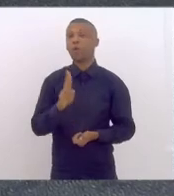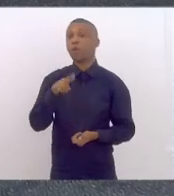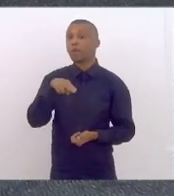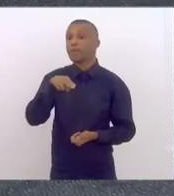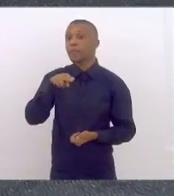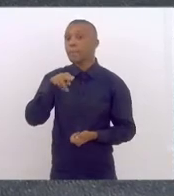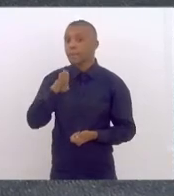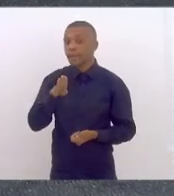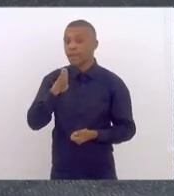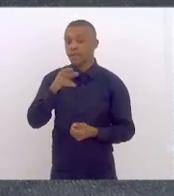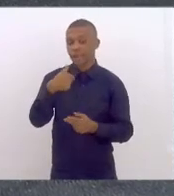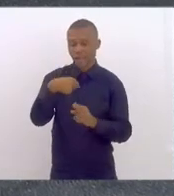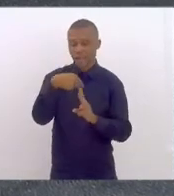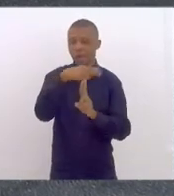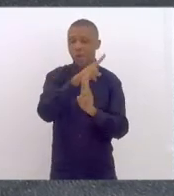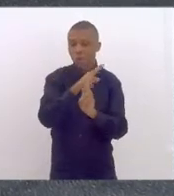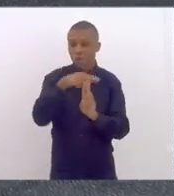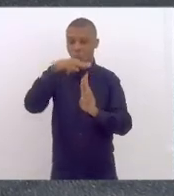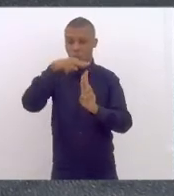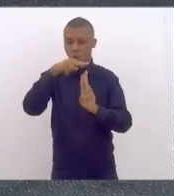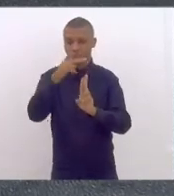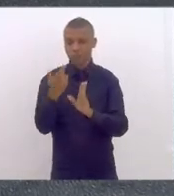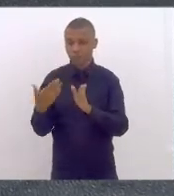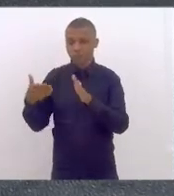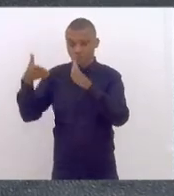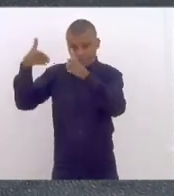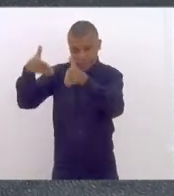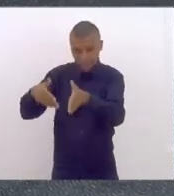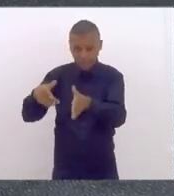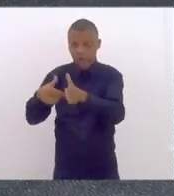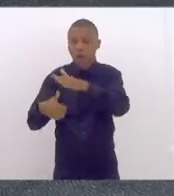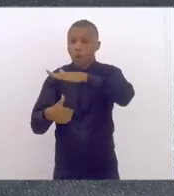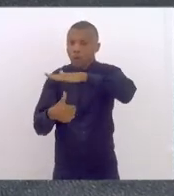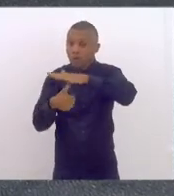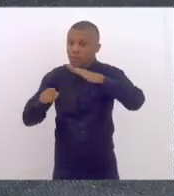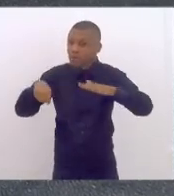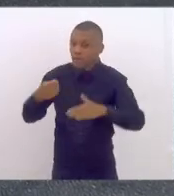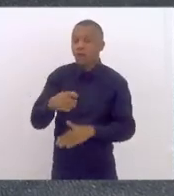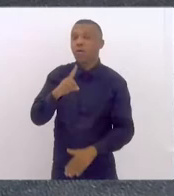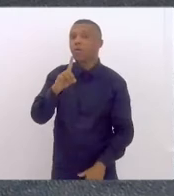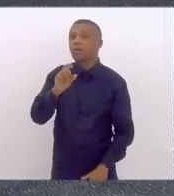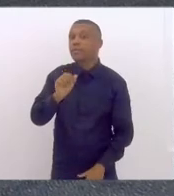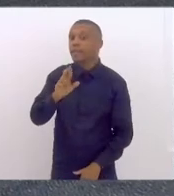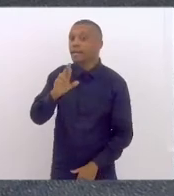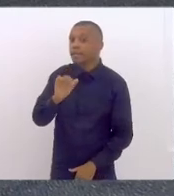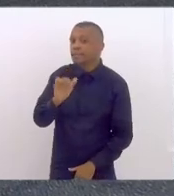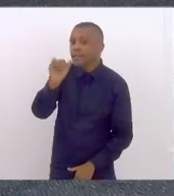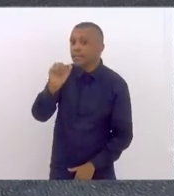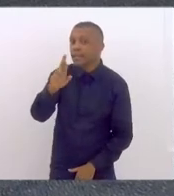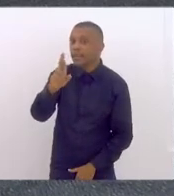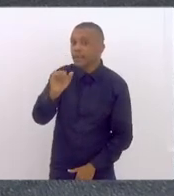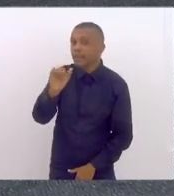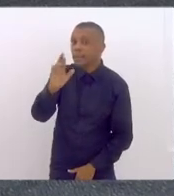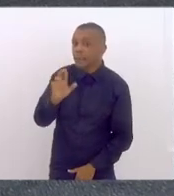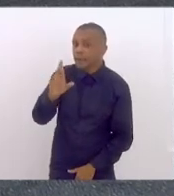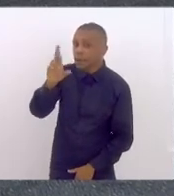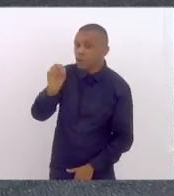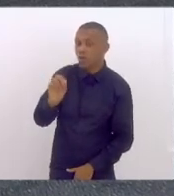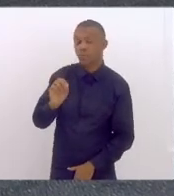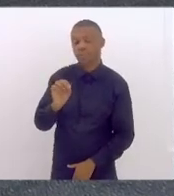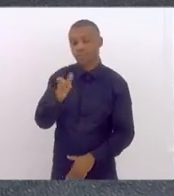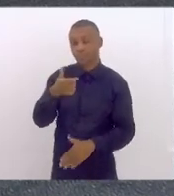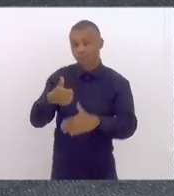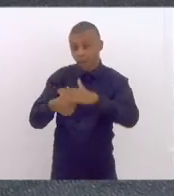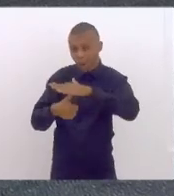cheguei lá o reitor chamava-se Ribeiro logo depois ele deixou de ser